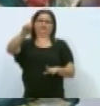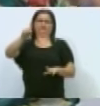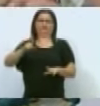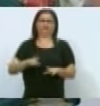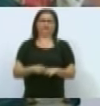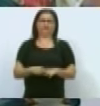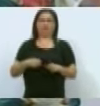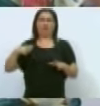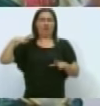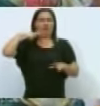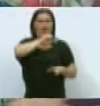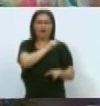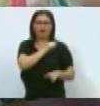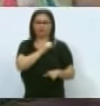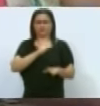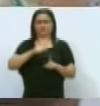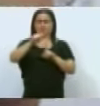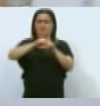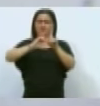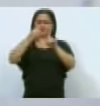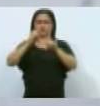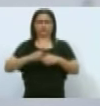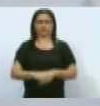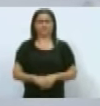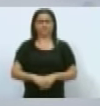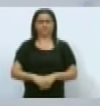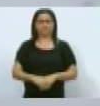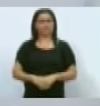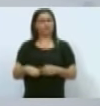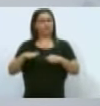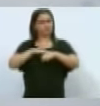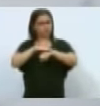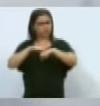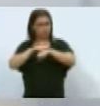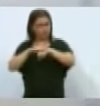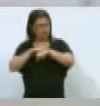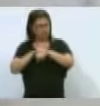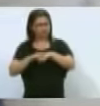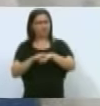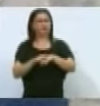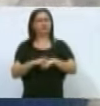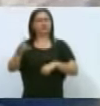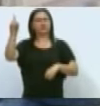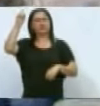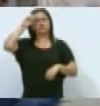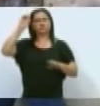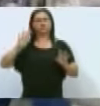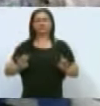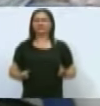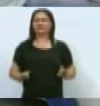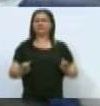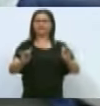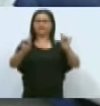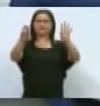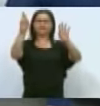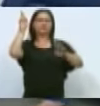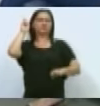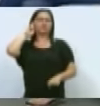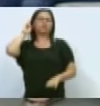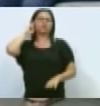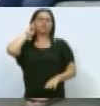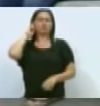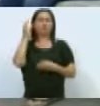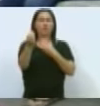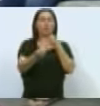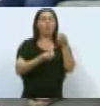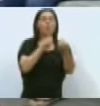unifev.edu.br. Ó, corre, hein? Já é agora em outubro. E a gente continua falando aqui do Dia Nacional do Surdo. E eu quero saber uma coisa. Como